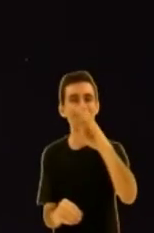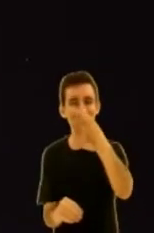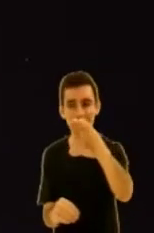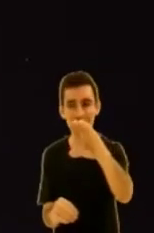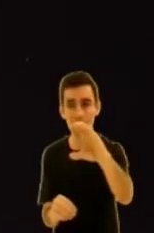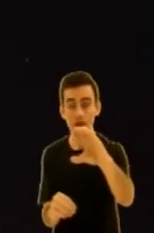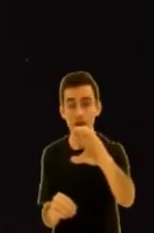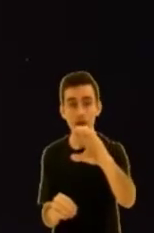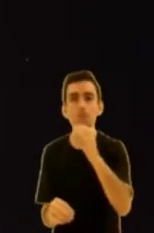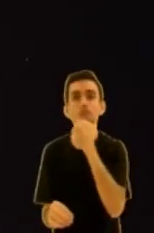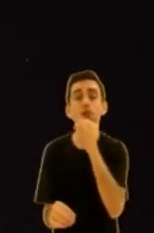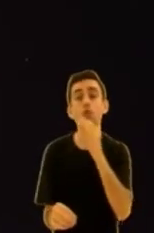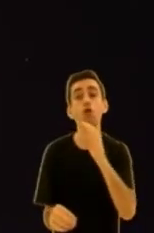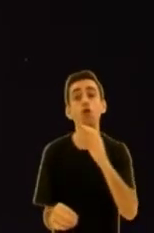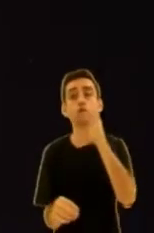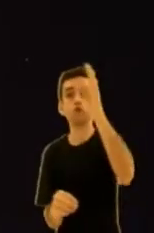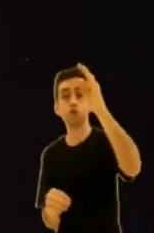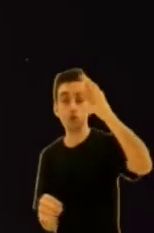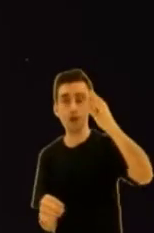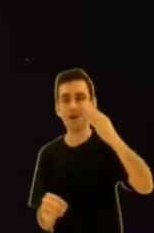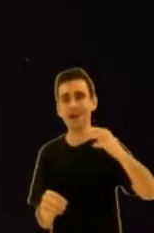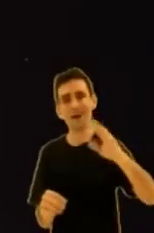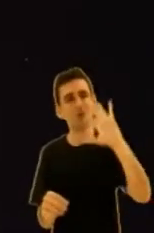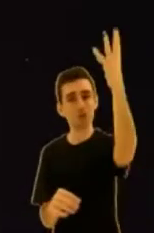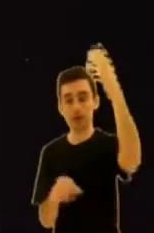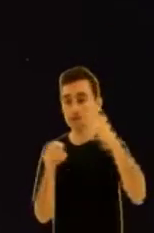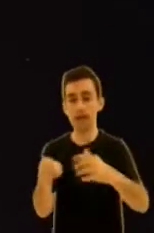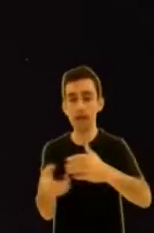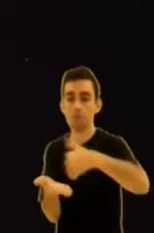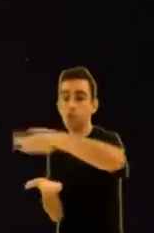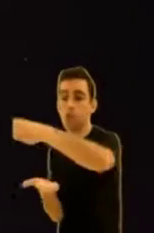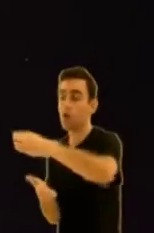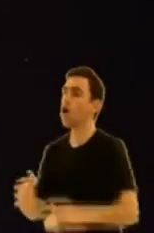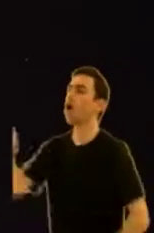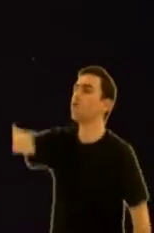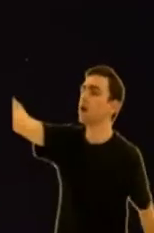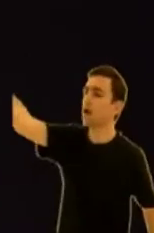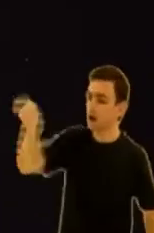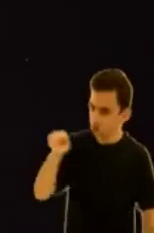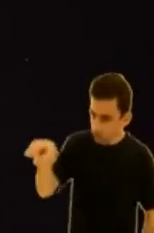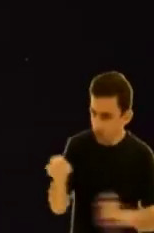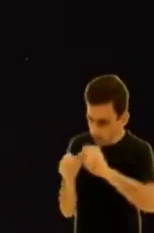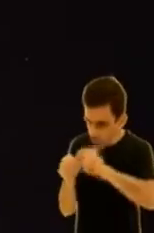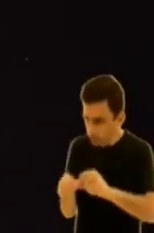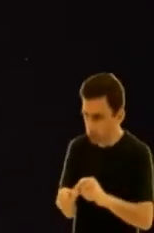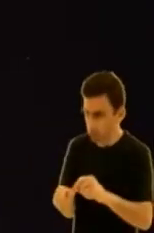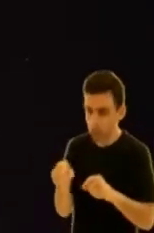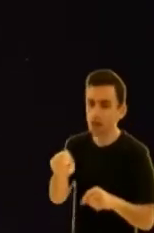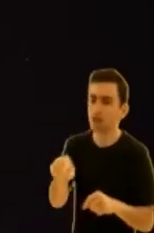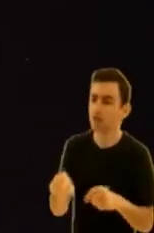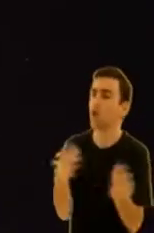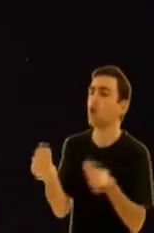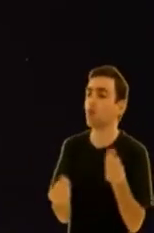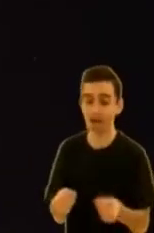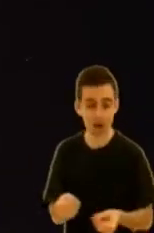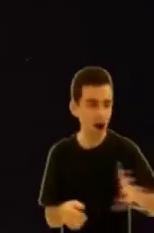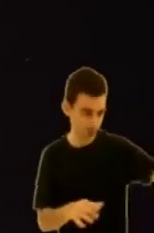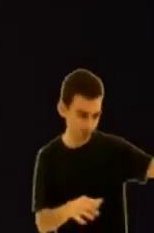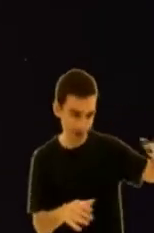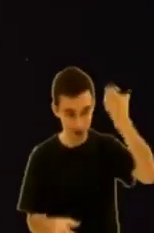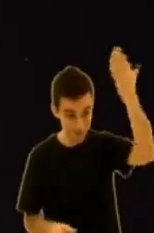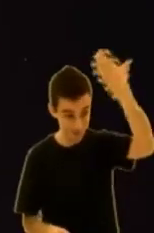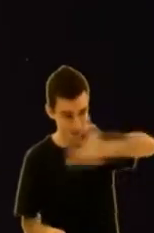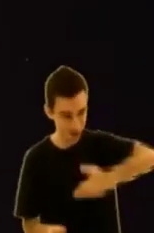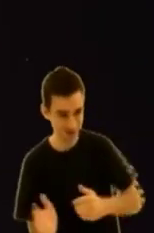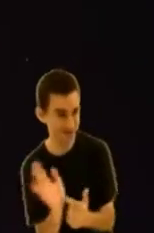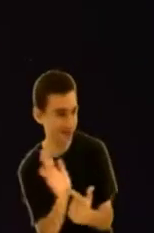for secretário municipal de educação mais, e se ele for chamado a prestar contas, a informação está toda lá. Não há o risco, como muitas vezes a